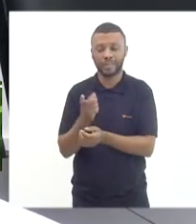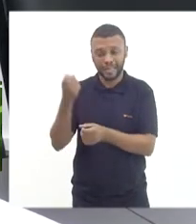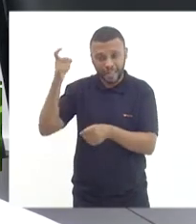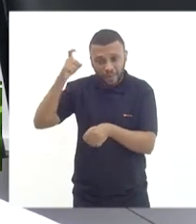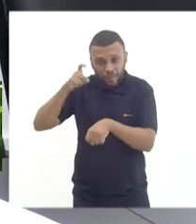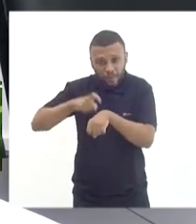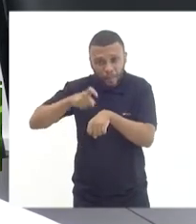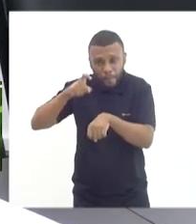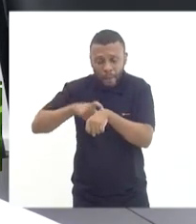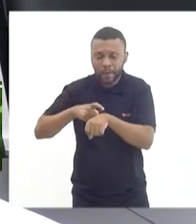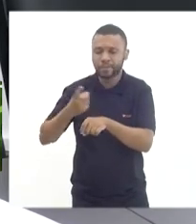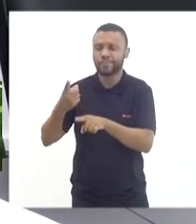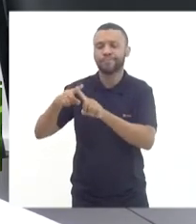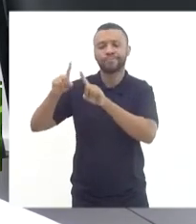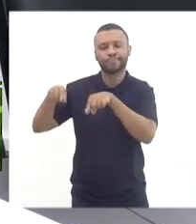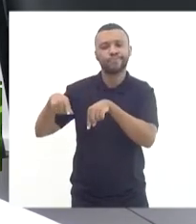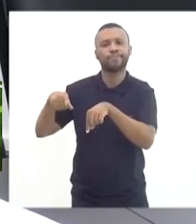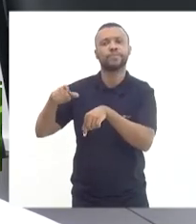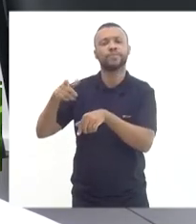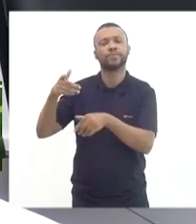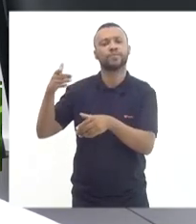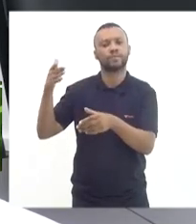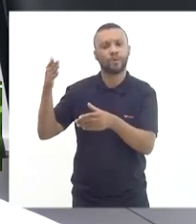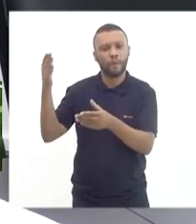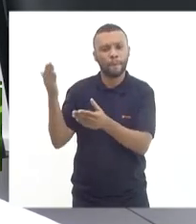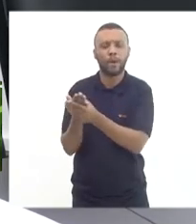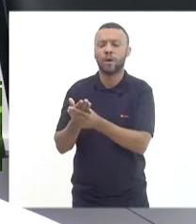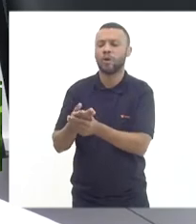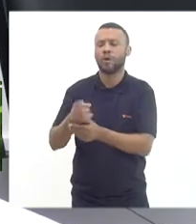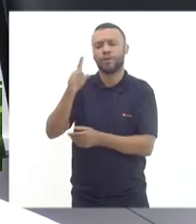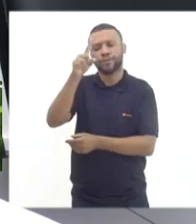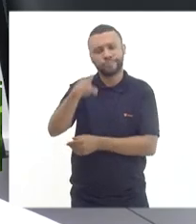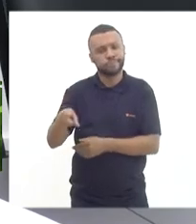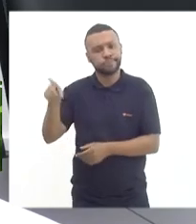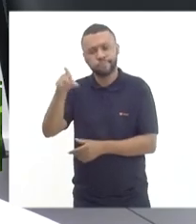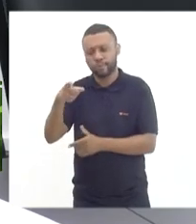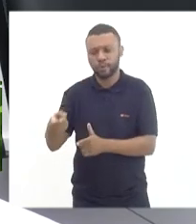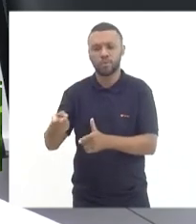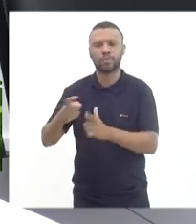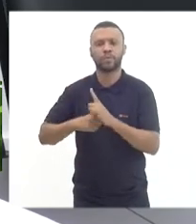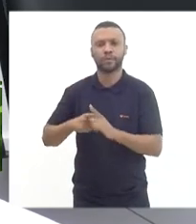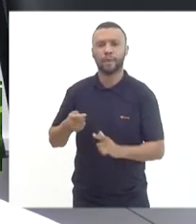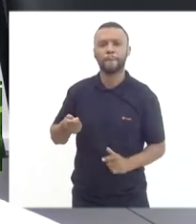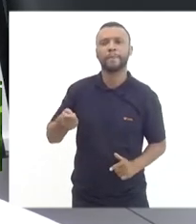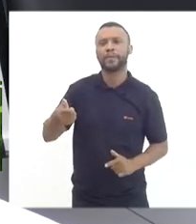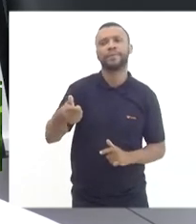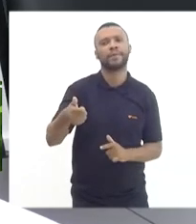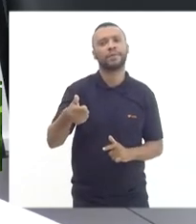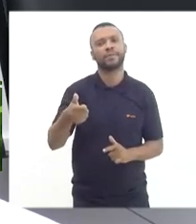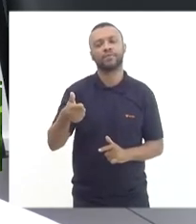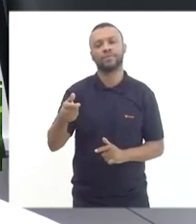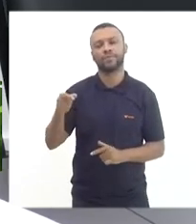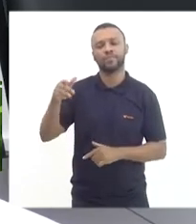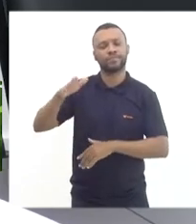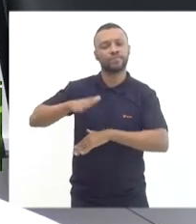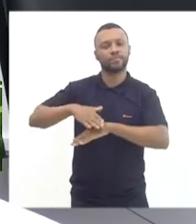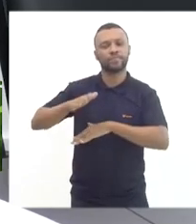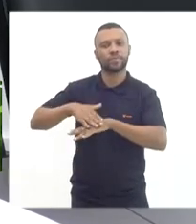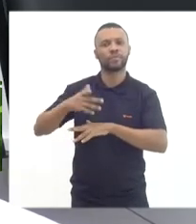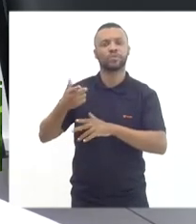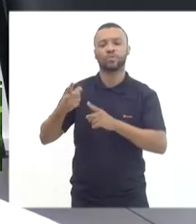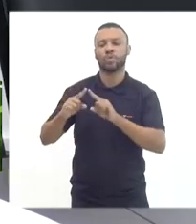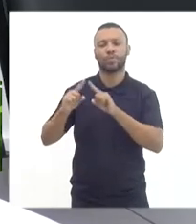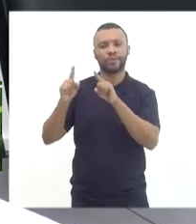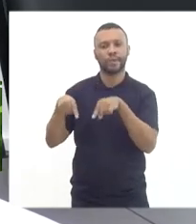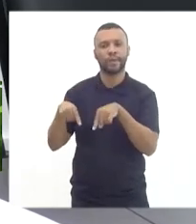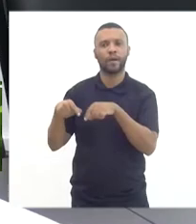já dá ao agente o poder de suspender a aplicação do benefício, está dando ao agente, muitas